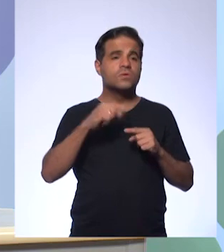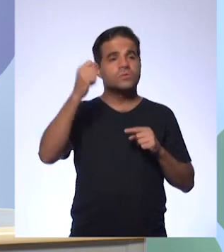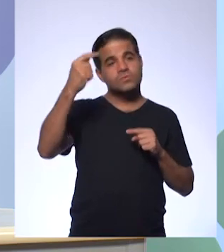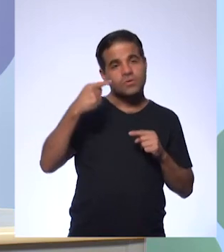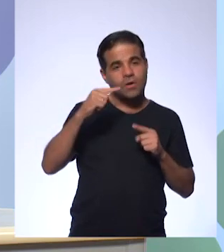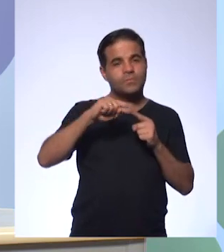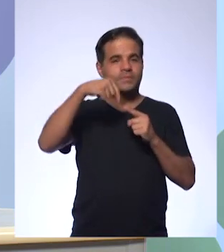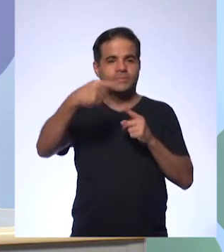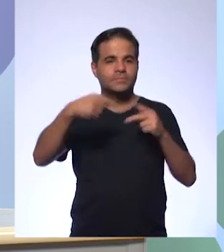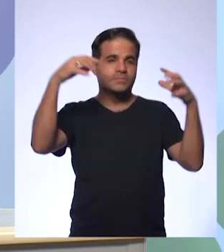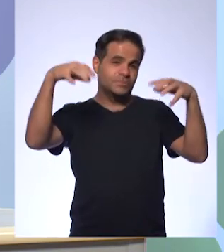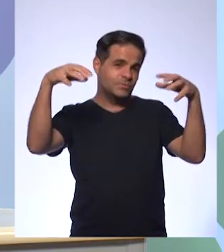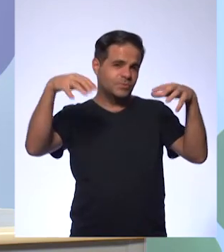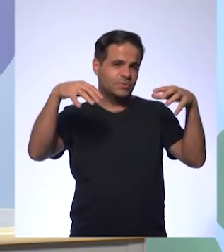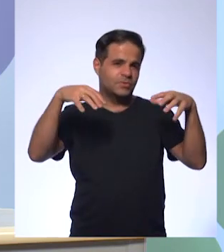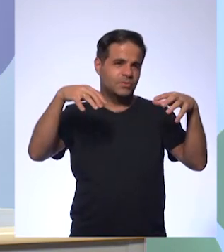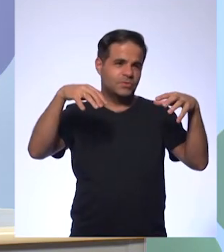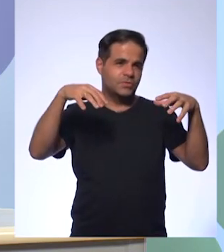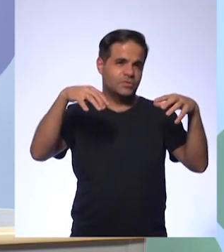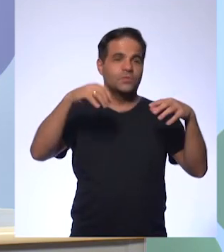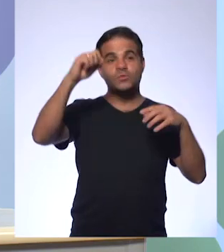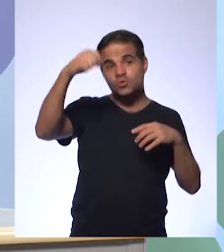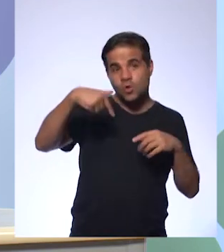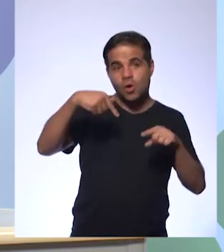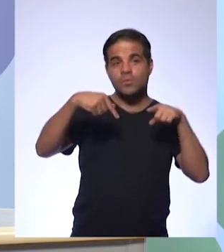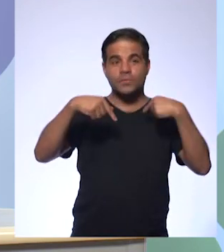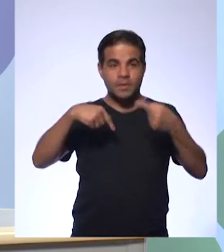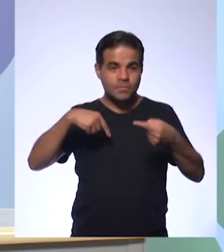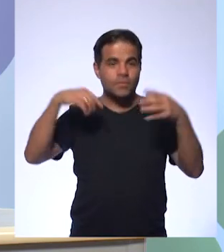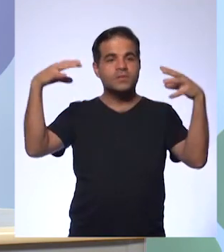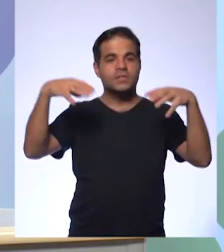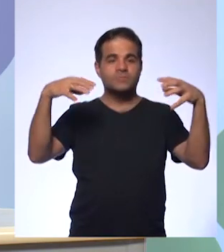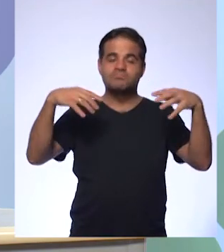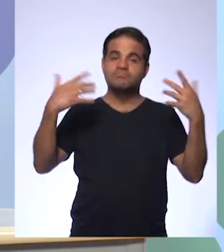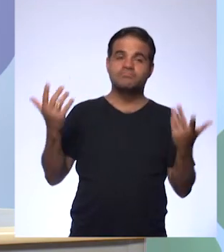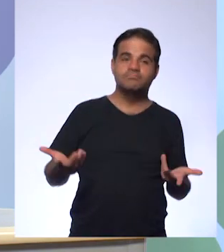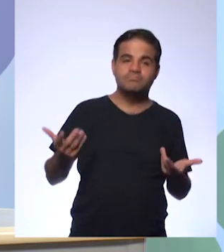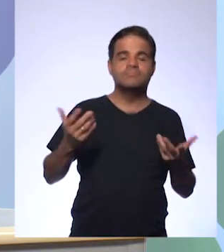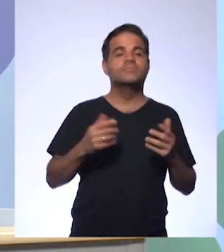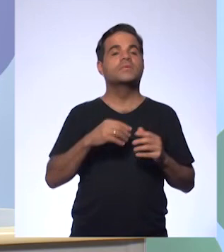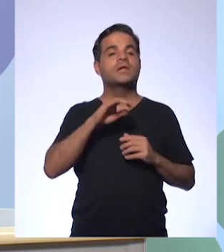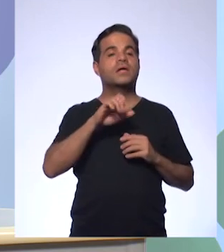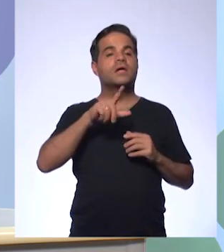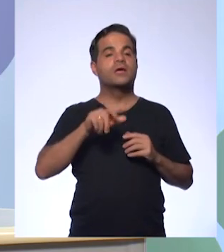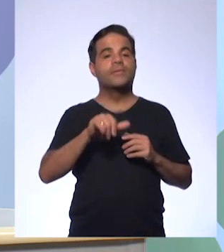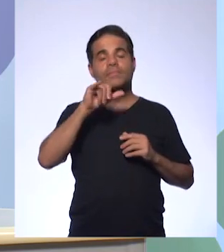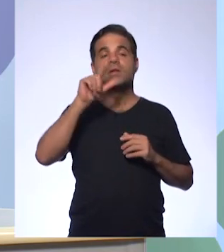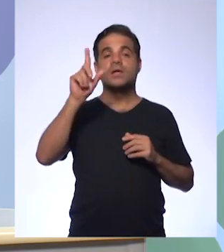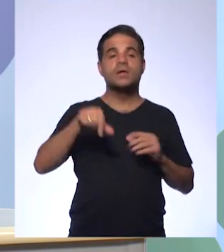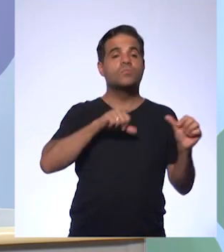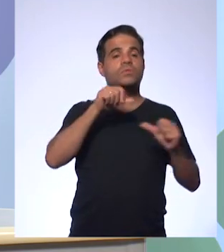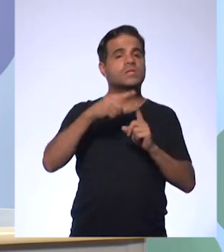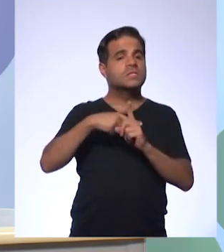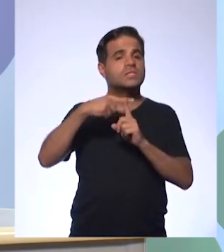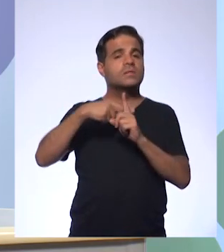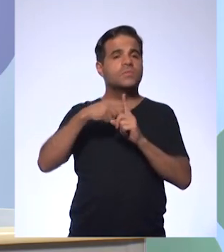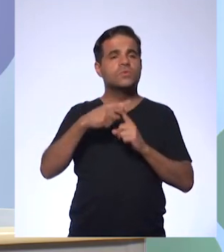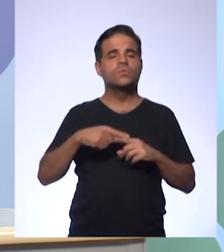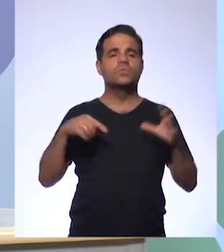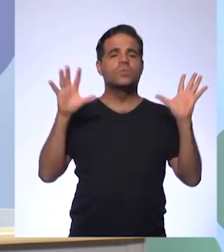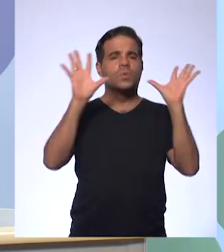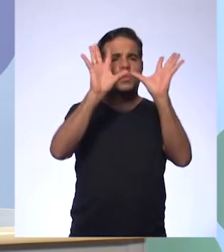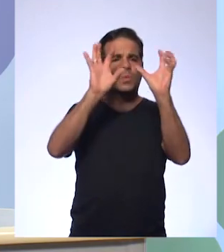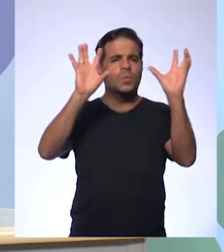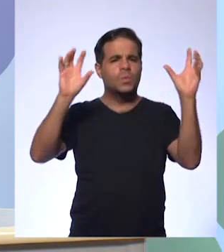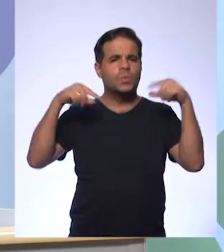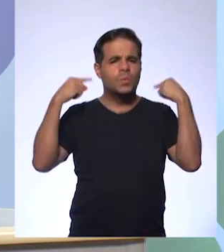chuva. Será? O solo depois da chuva? O sol depois da chuva. Ah, A Emily diz assim: são mudanças de temperatura, poluição,